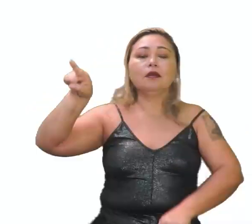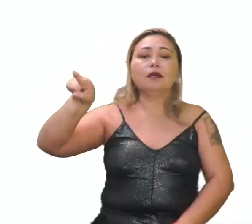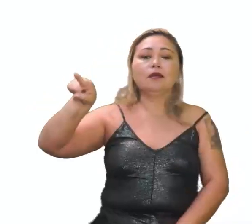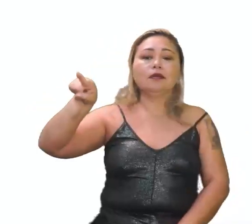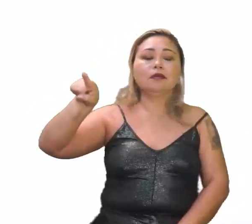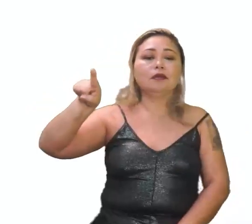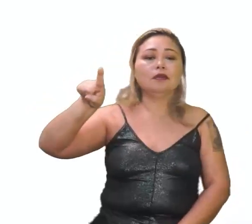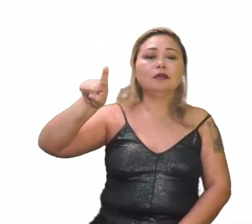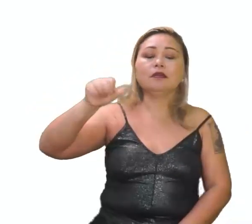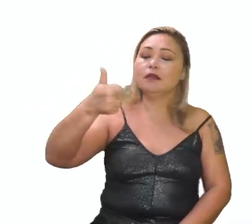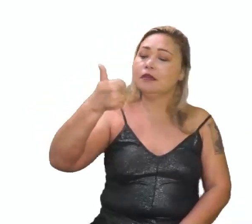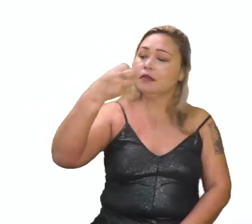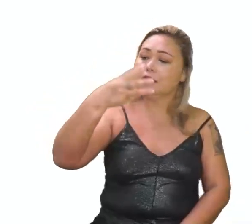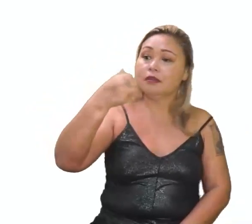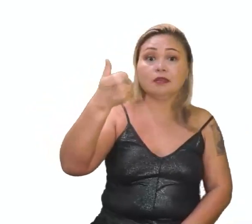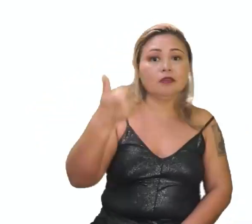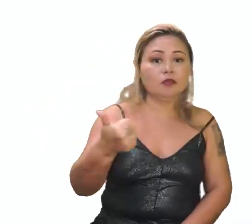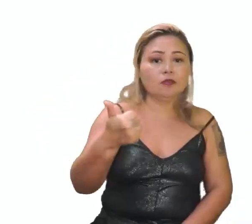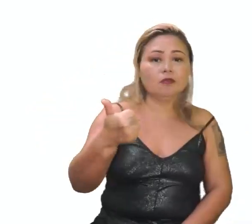olha só,